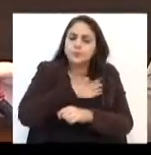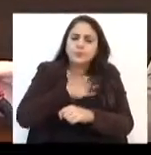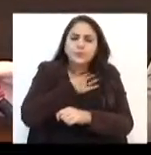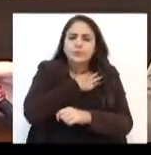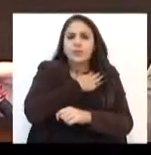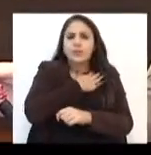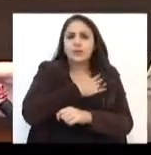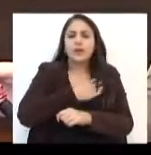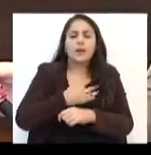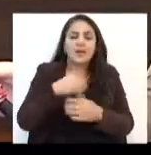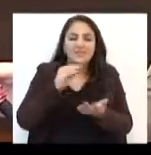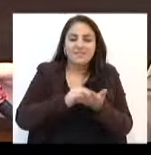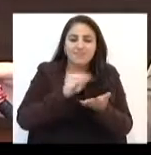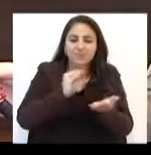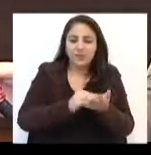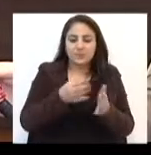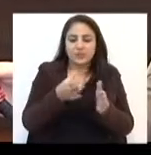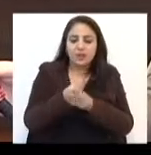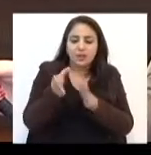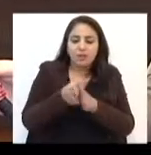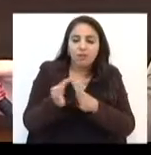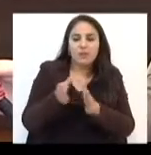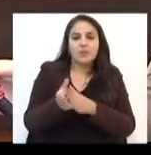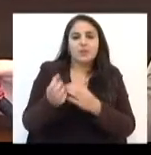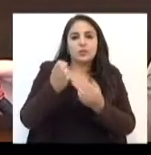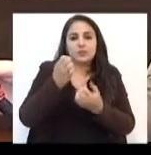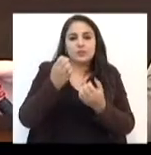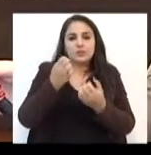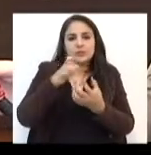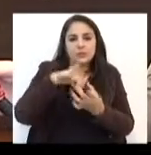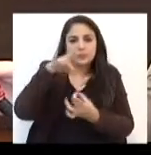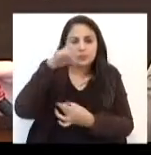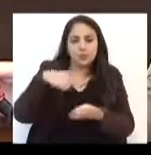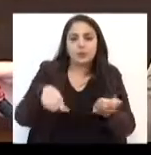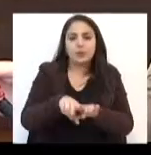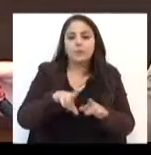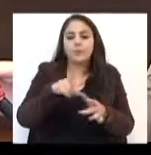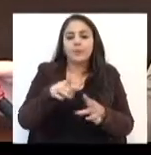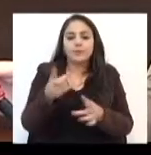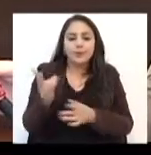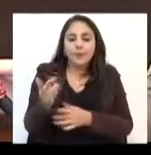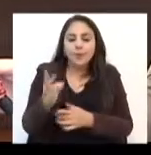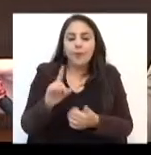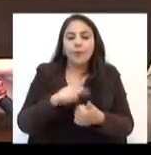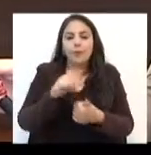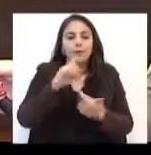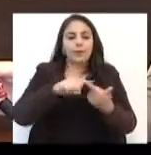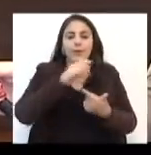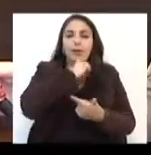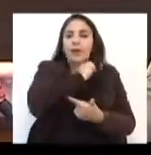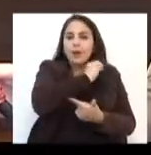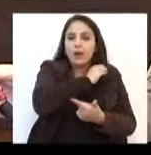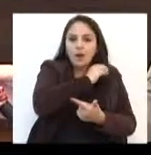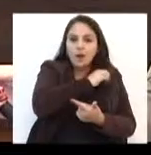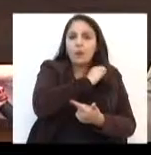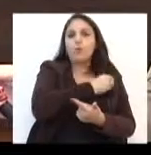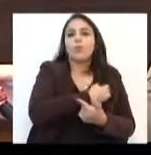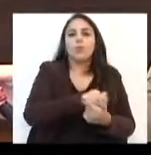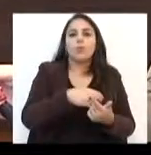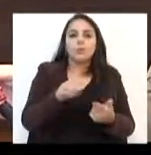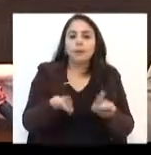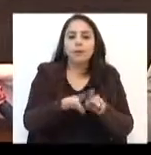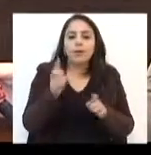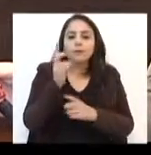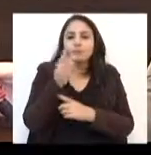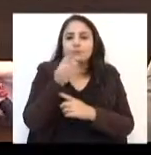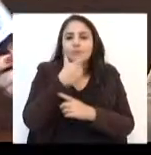aquela falta daquela orientação espiritual nas drogas, no álcool, no vício e, consequentemente,